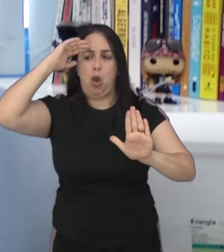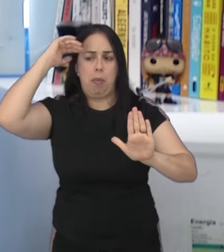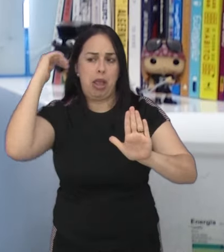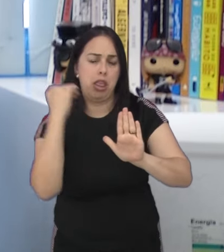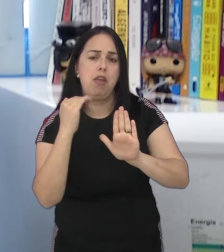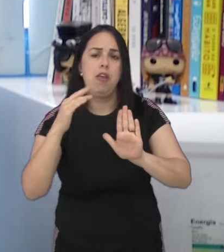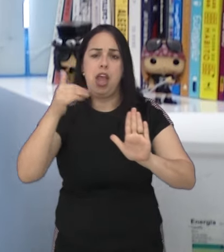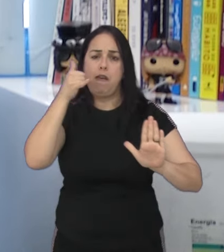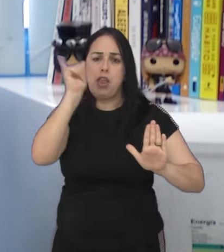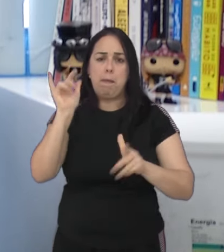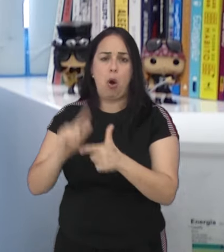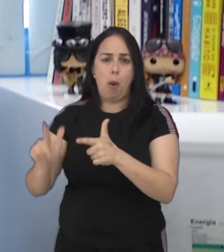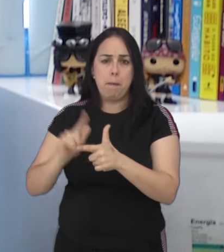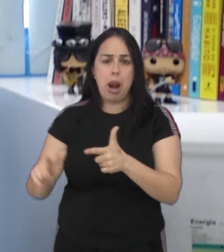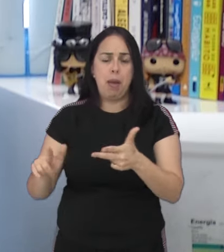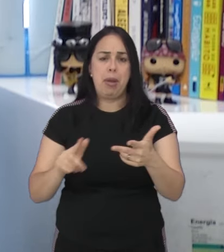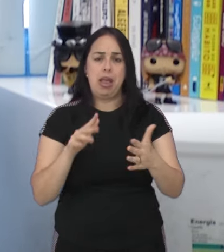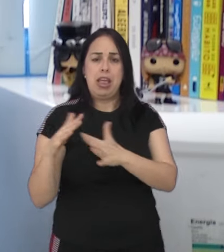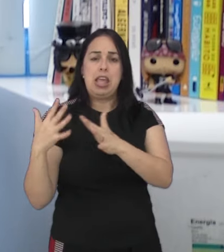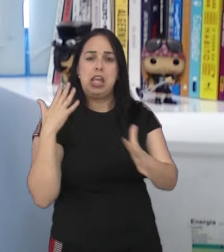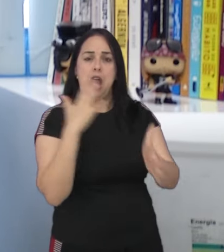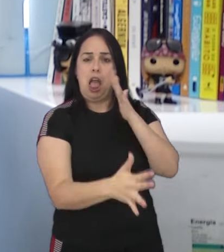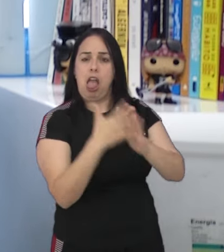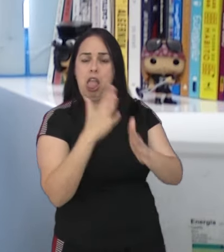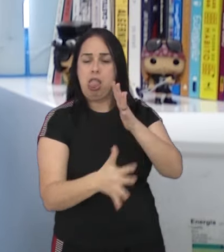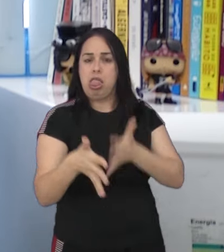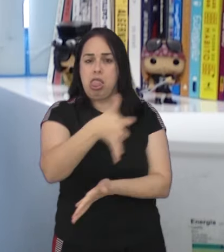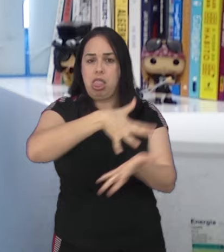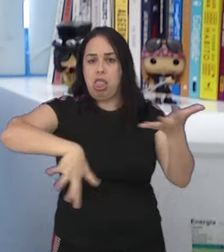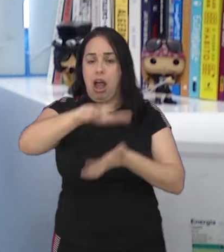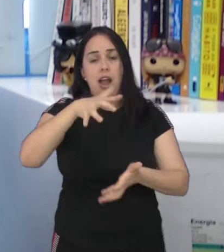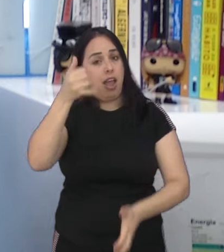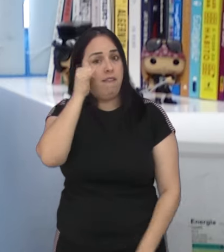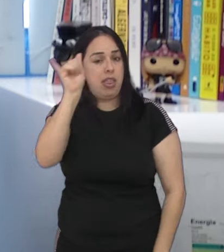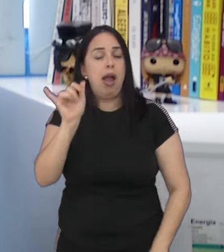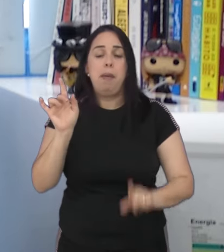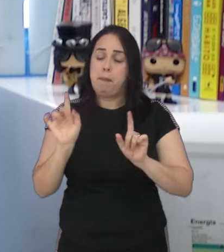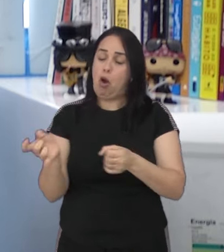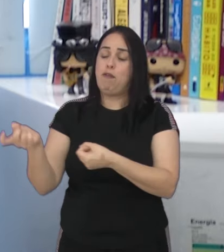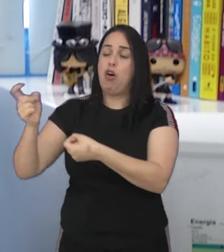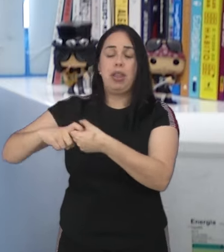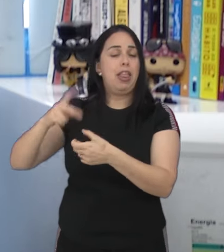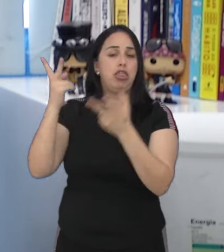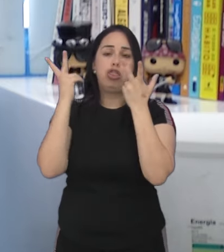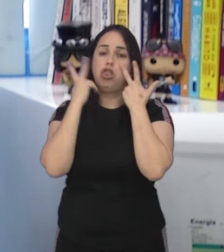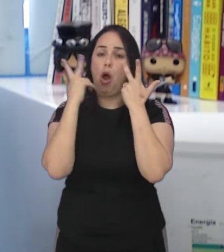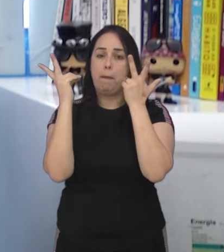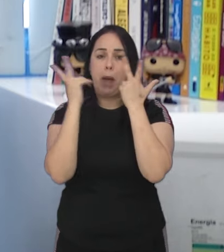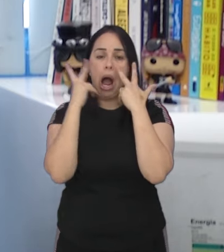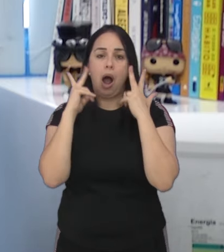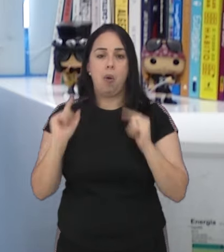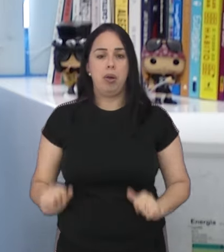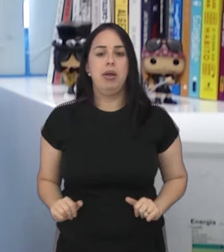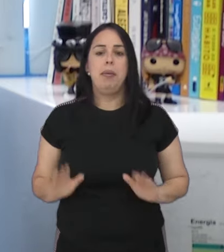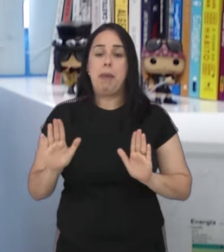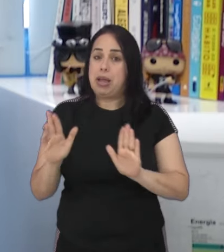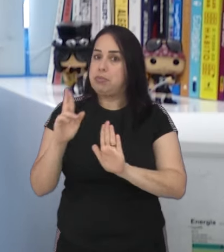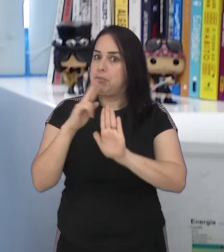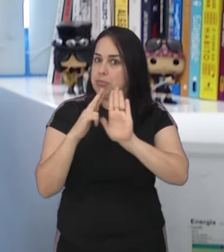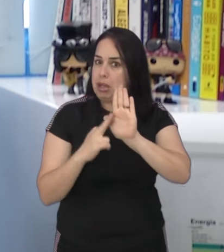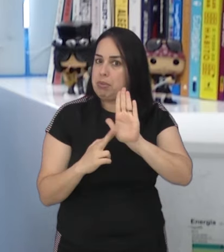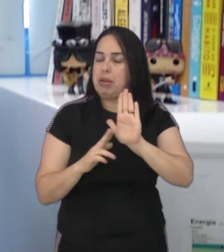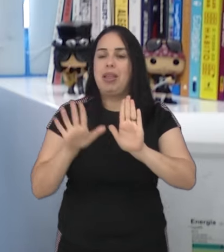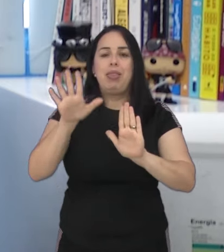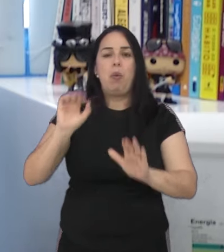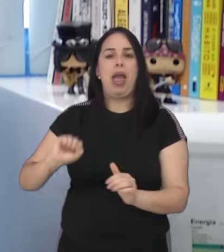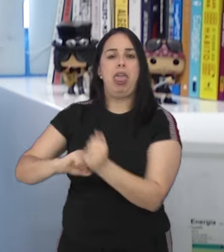sem causar problemas incomodidades perturbação Aí sim ele pode voltar a funcionar se ele atender essas exigências Então